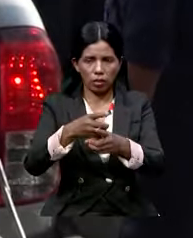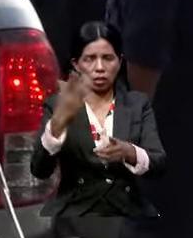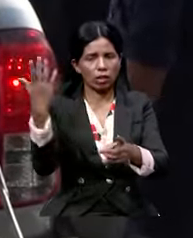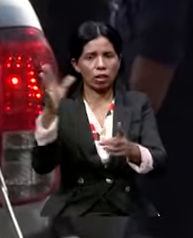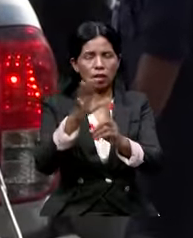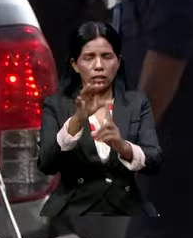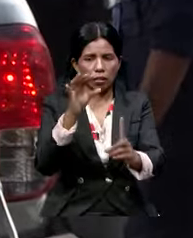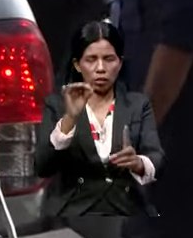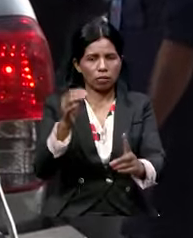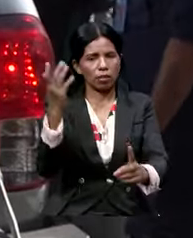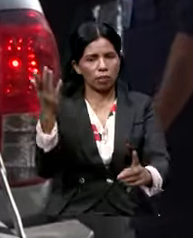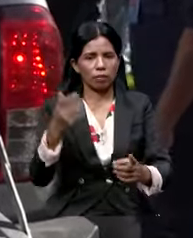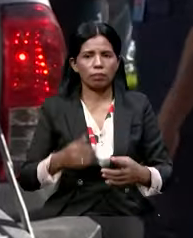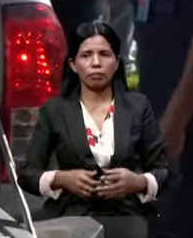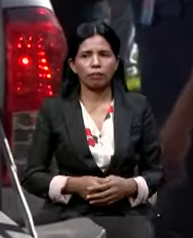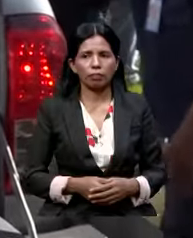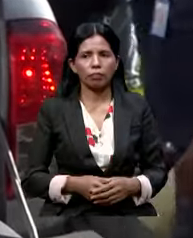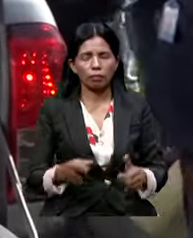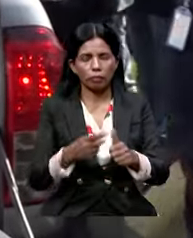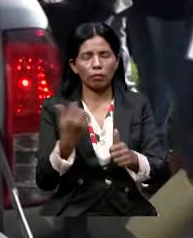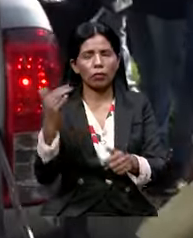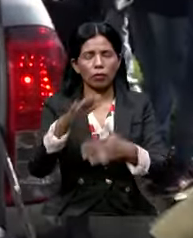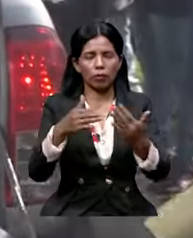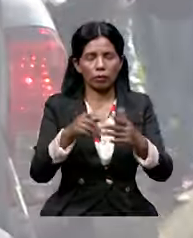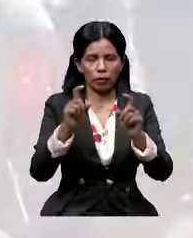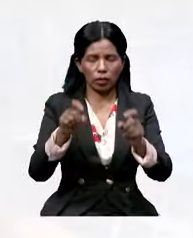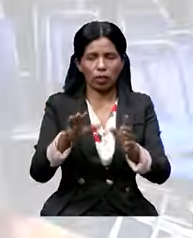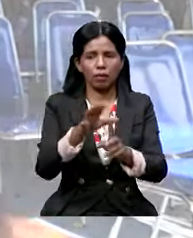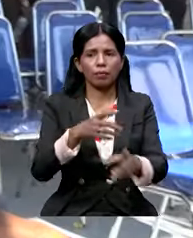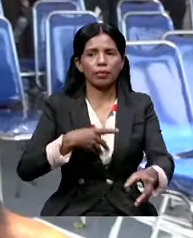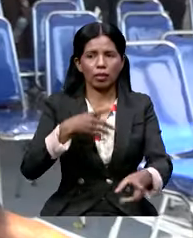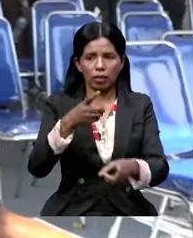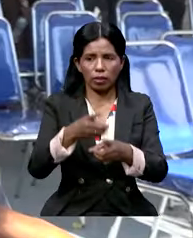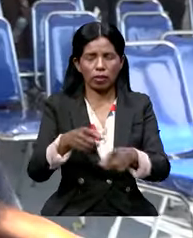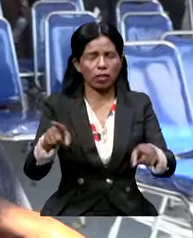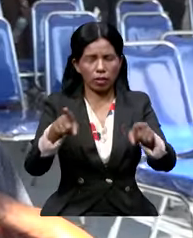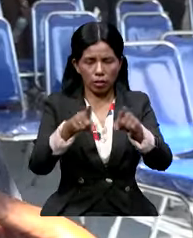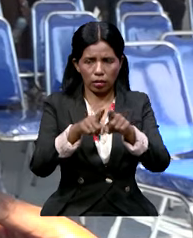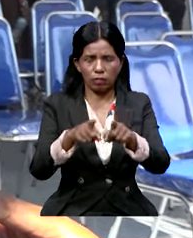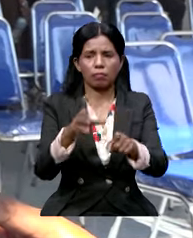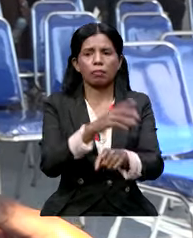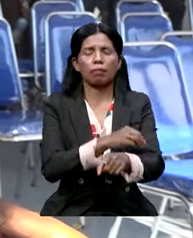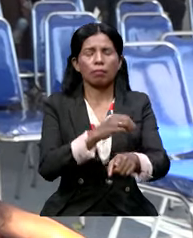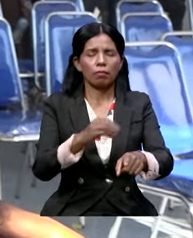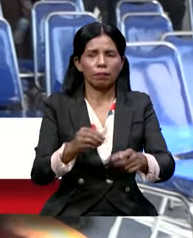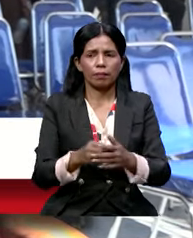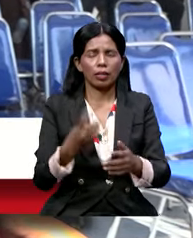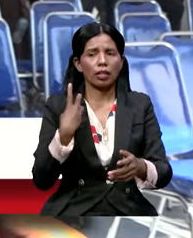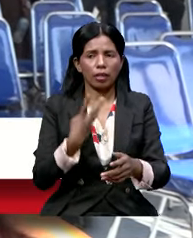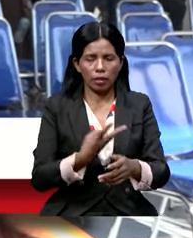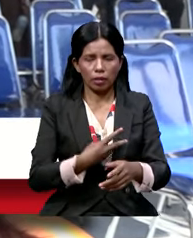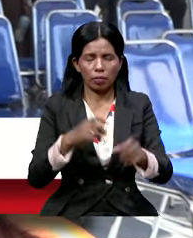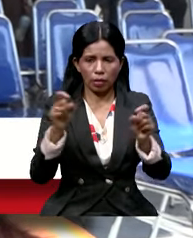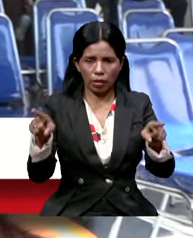refere. Primeiro, tu tem que ir eleição. Eleição não é lá os direitos, mas hanesan é obrigação, mas, porque ita maka